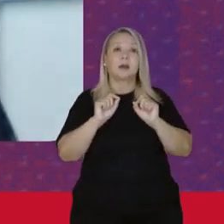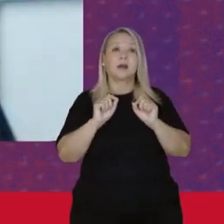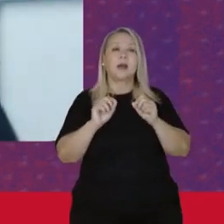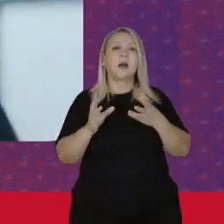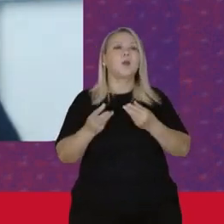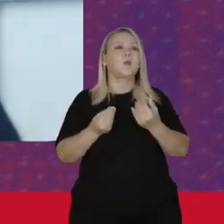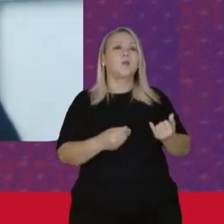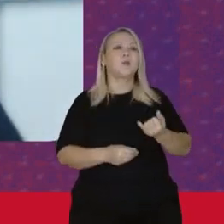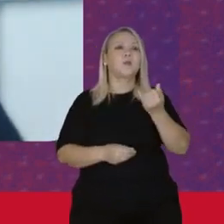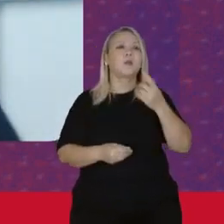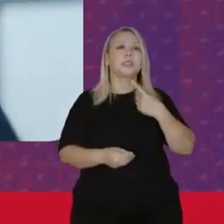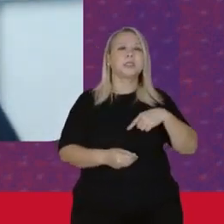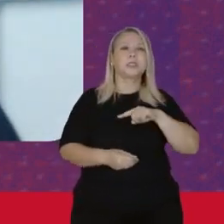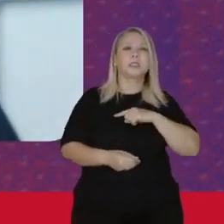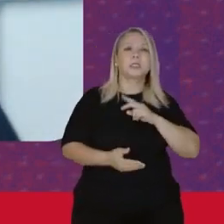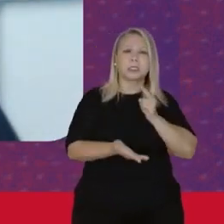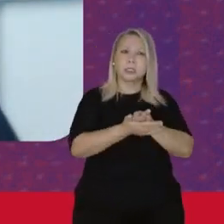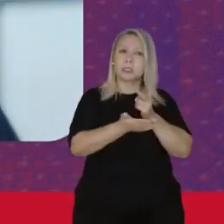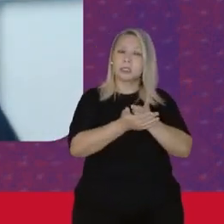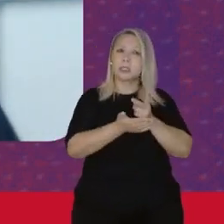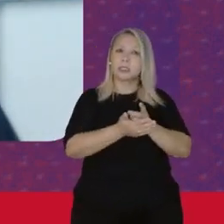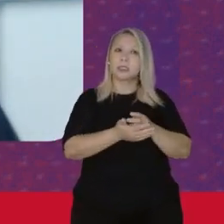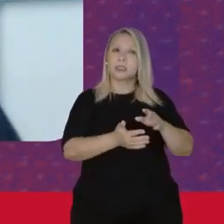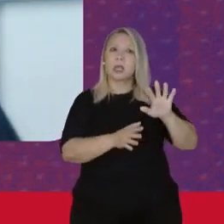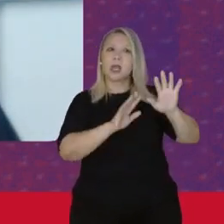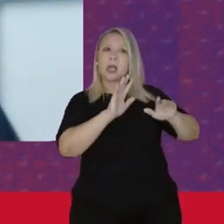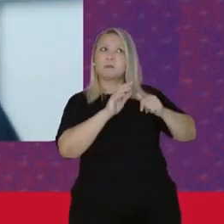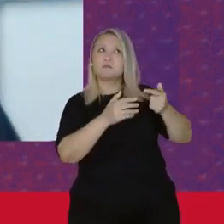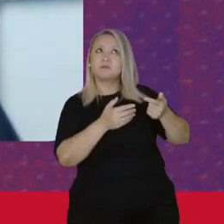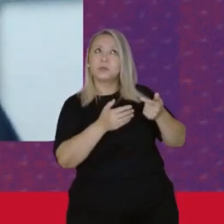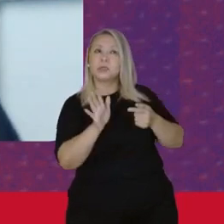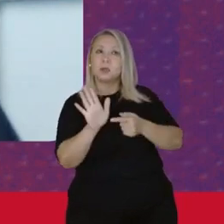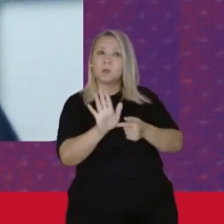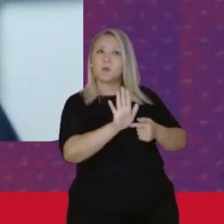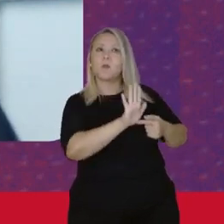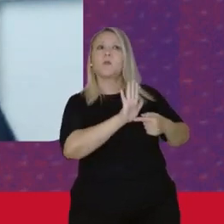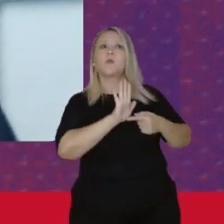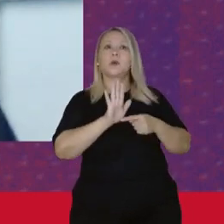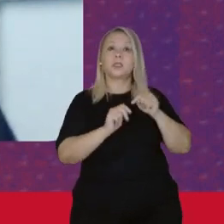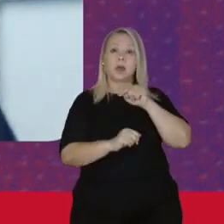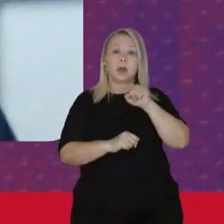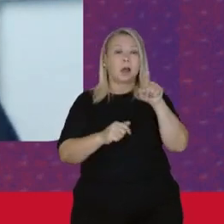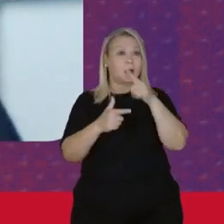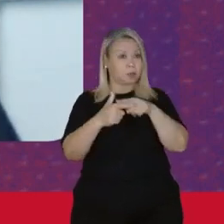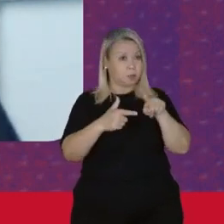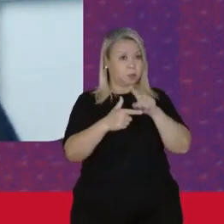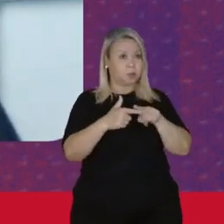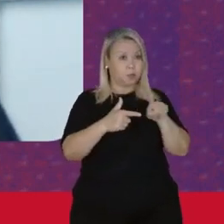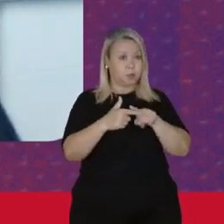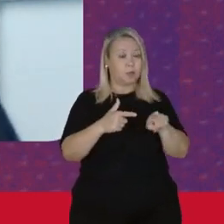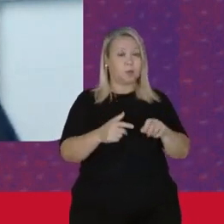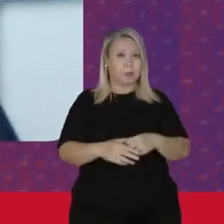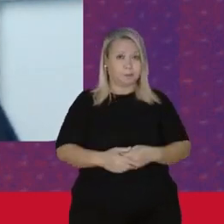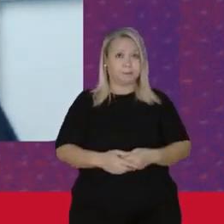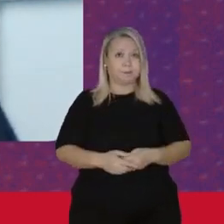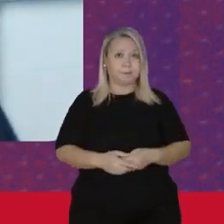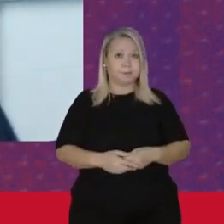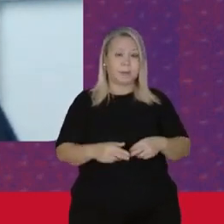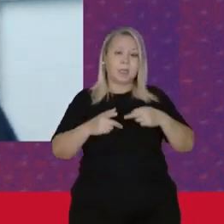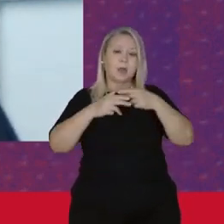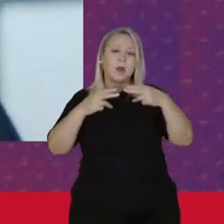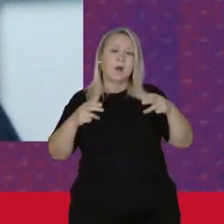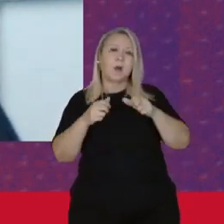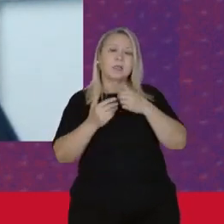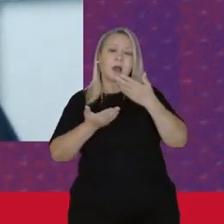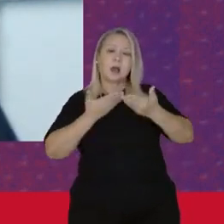muito importante que a gente sempre busque dar visibilidade a esta problemática. Uma coisa que está